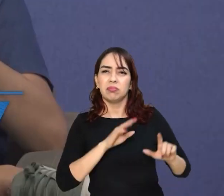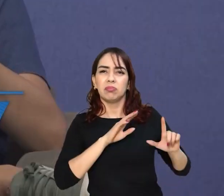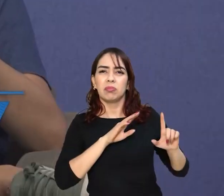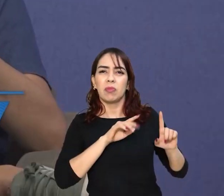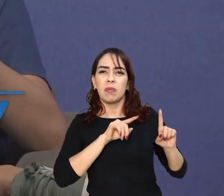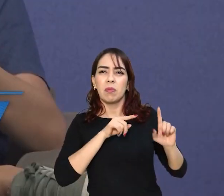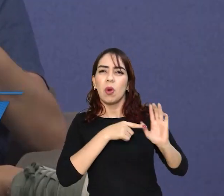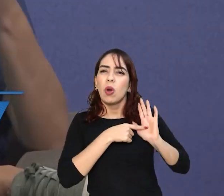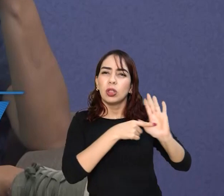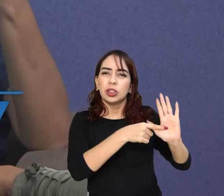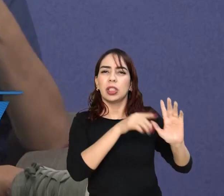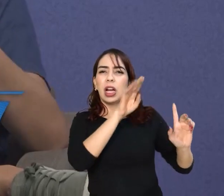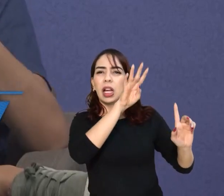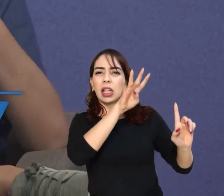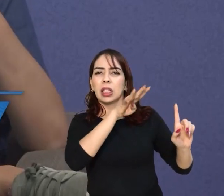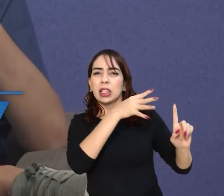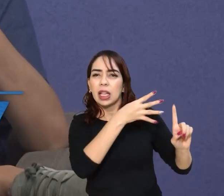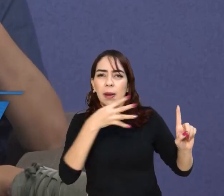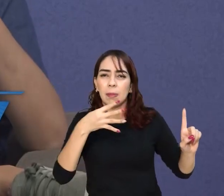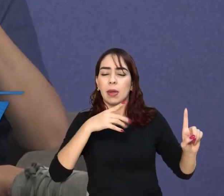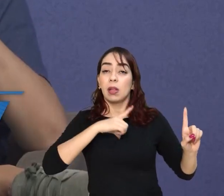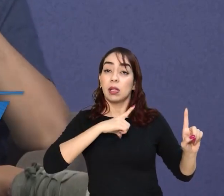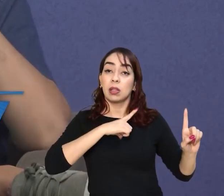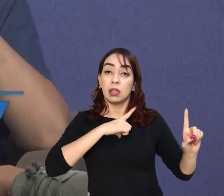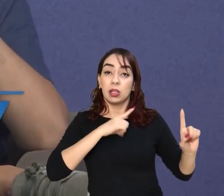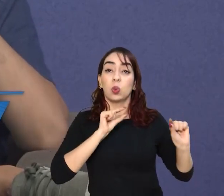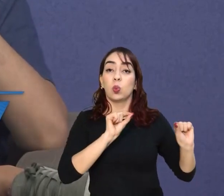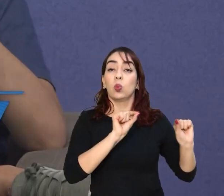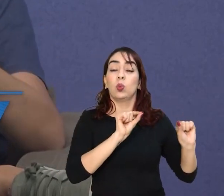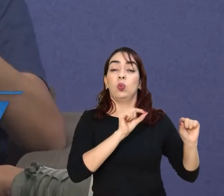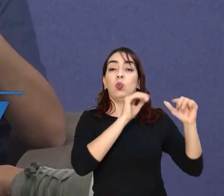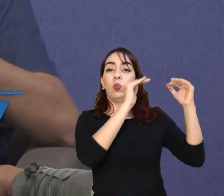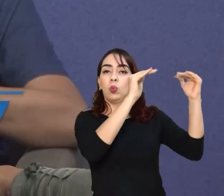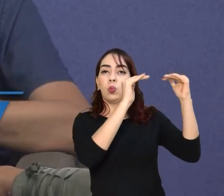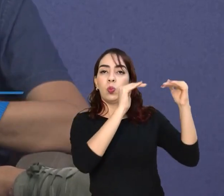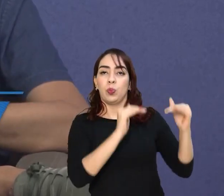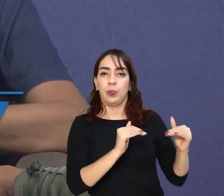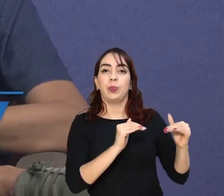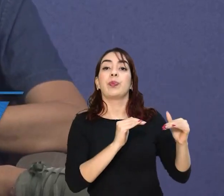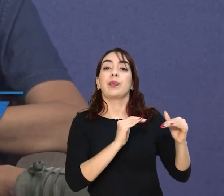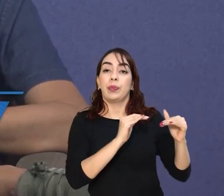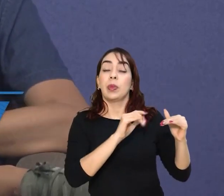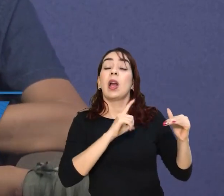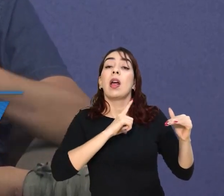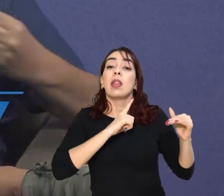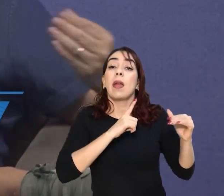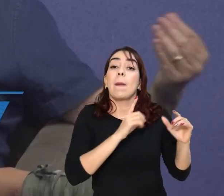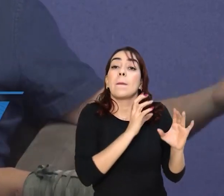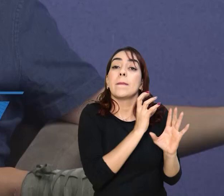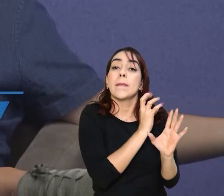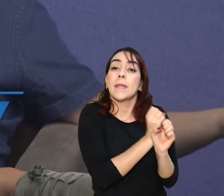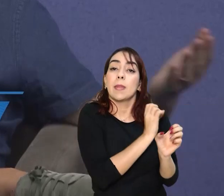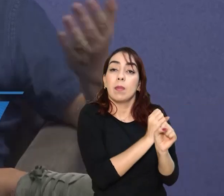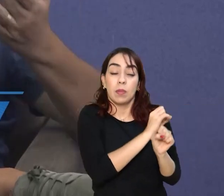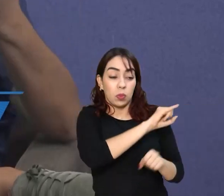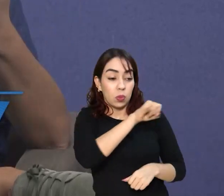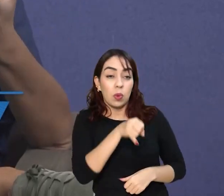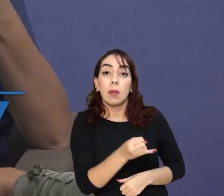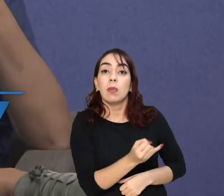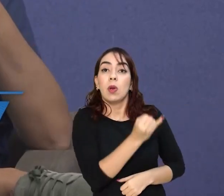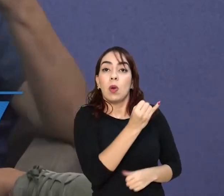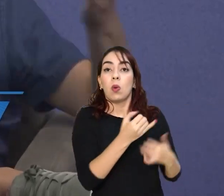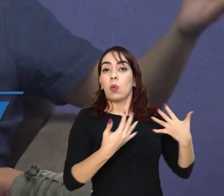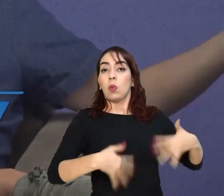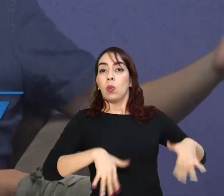o aproveitamento dos times da parte de cima da tabela da Série B está enorme. Fazia muito tempo que não tinha essa quantidade de